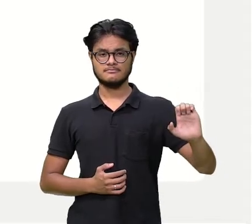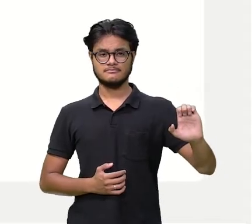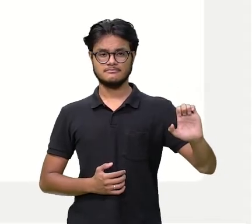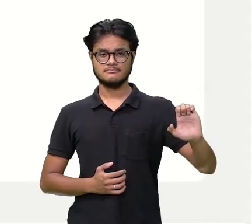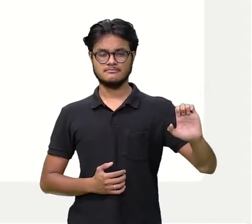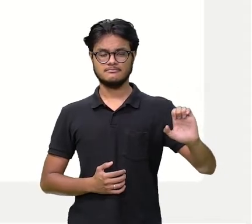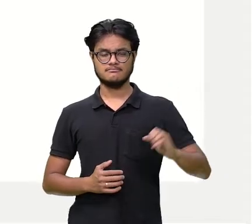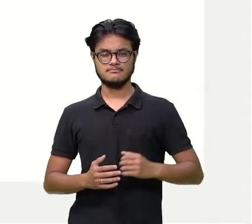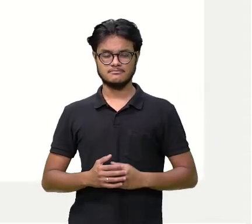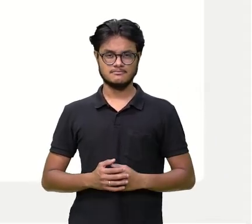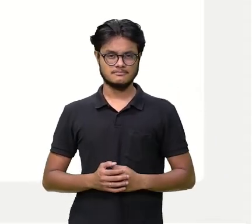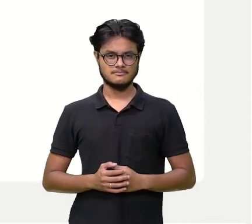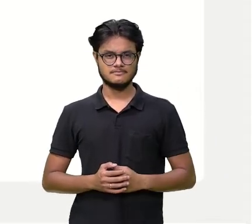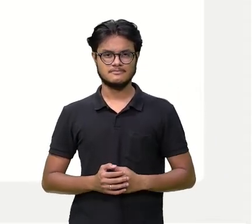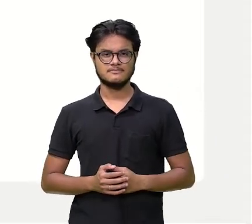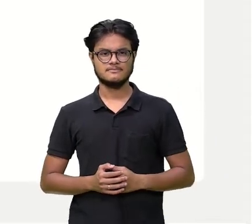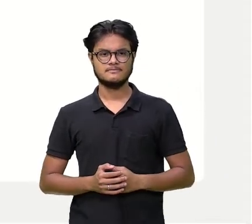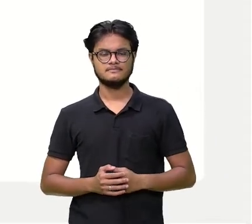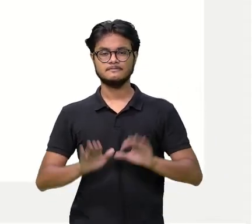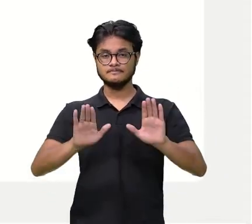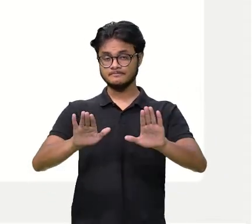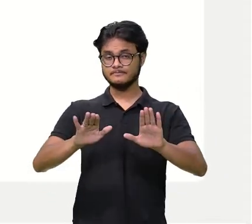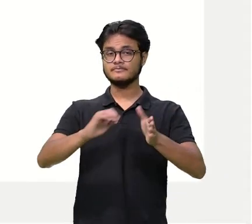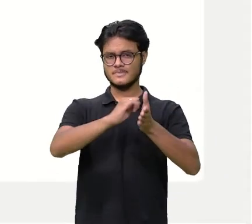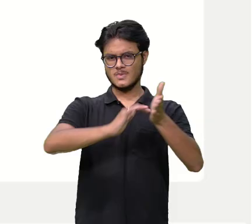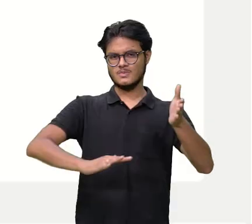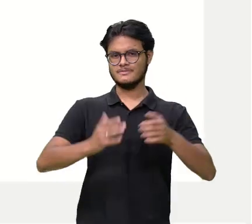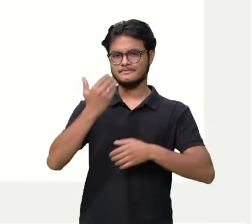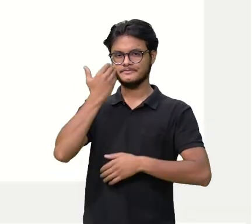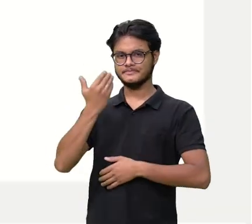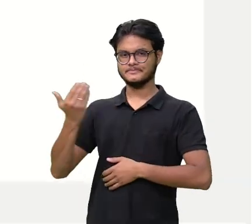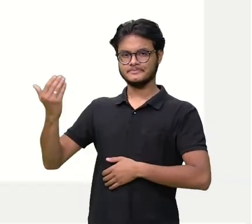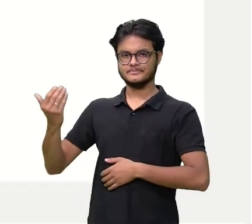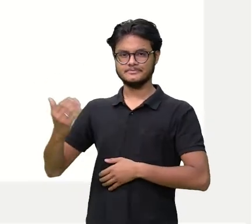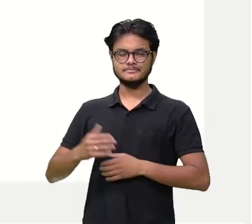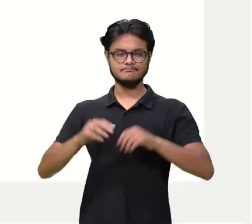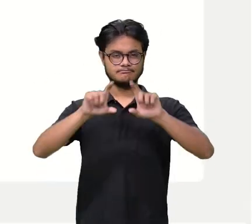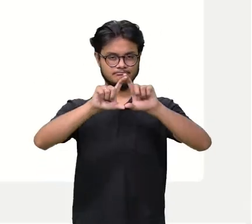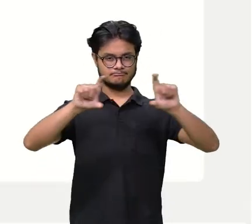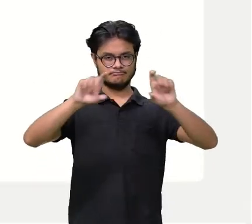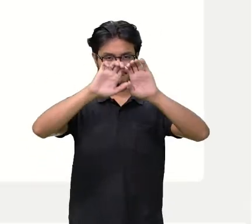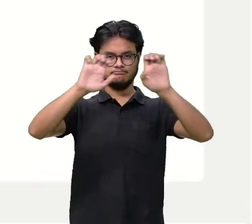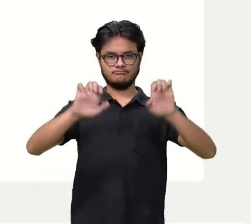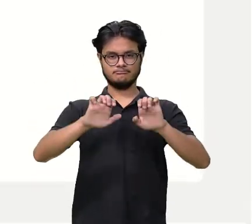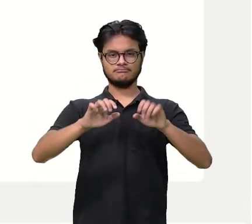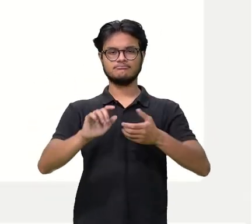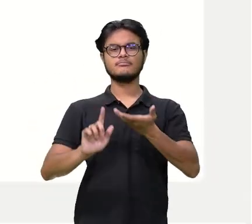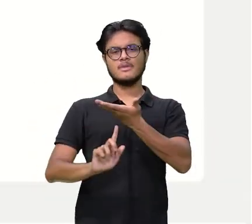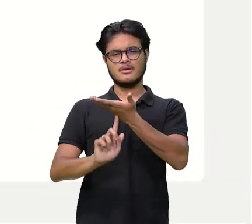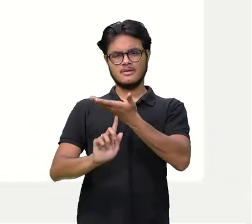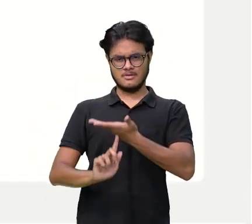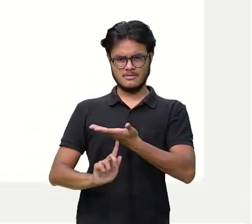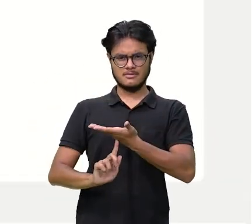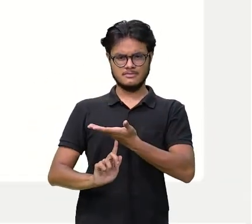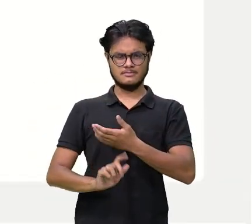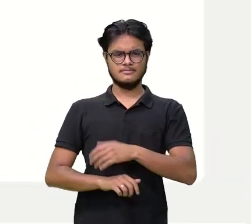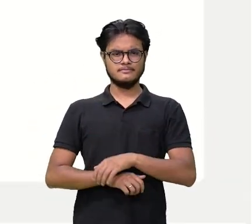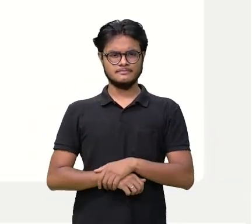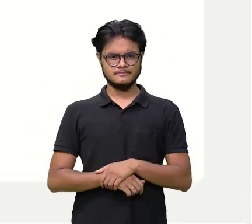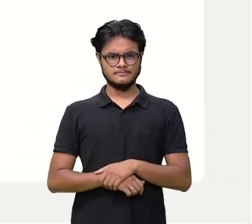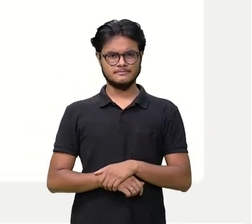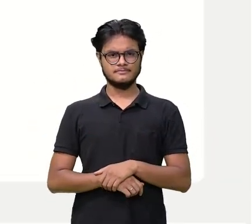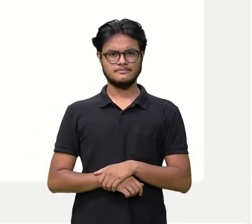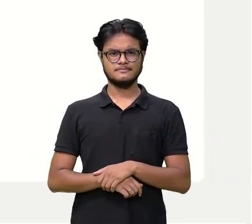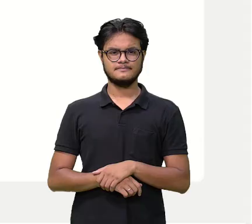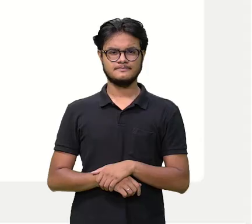32 vezes. Vamos resolver? Então, nós temos aqui a força de atração gravitacional e aqui a nossa nova